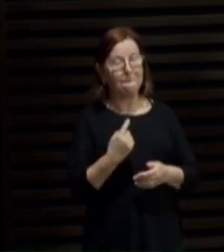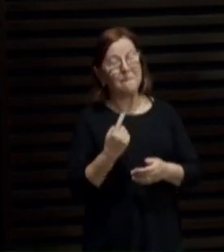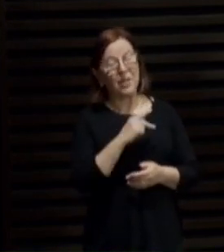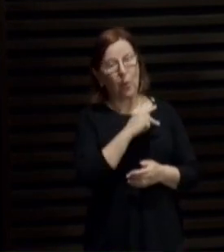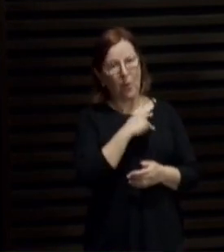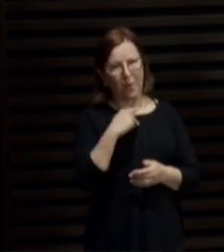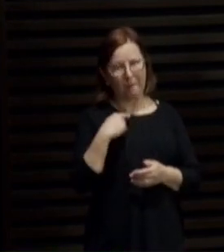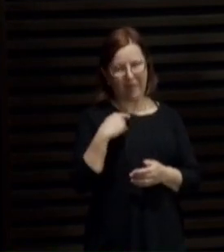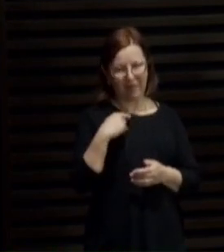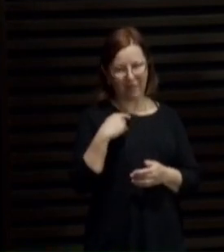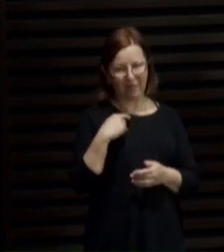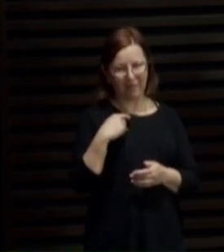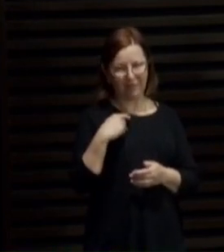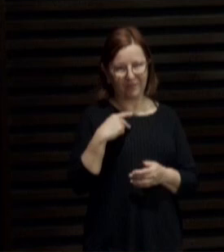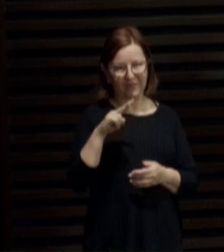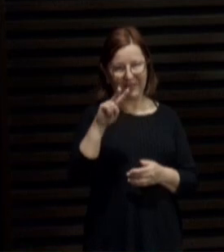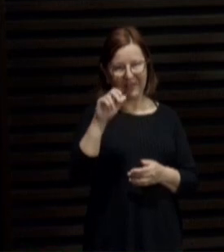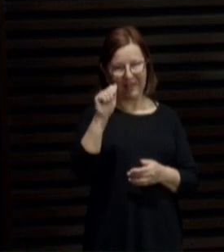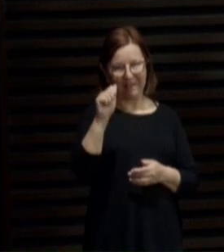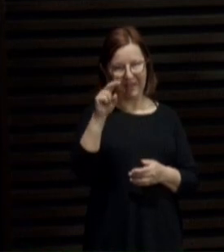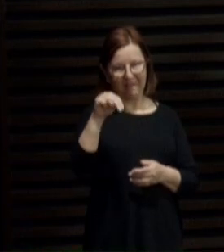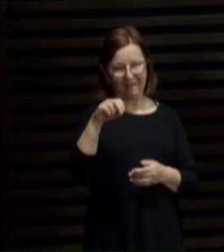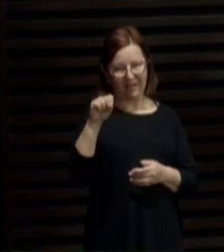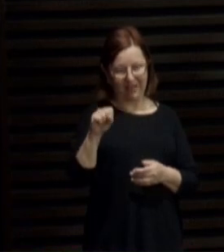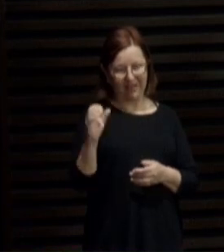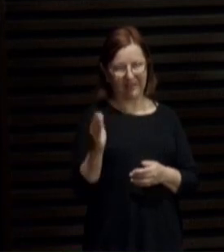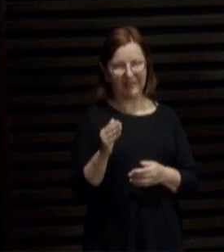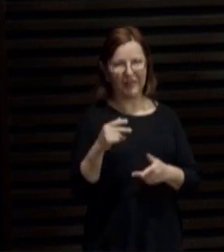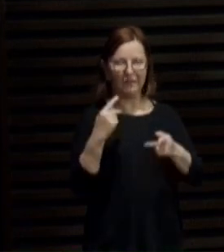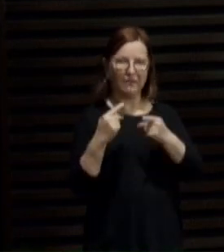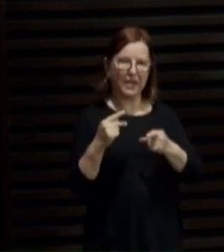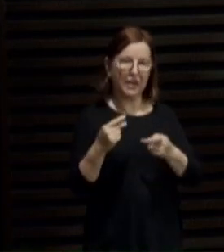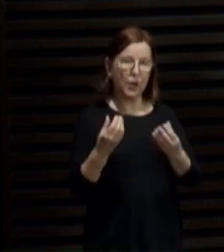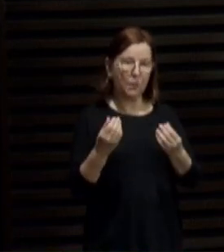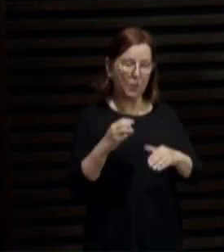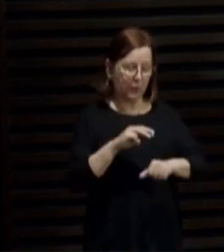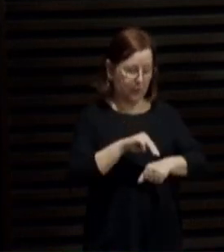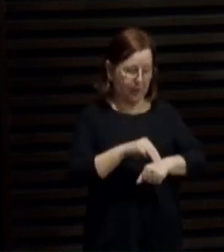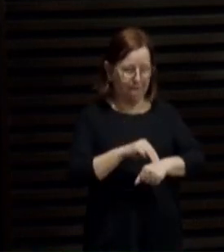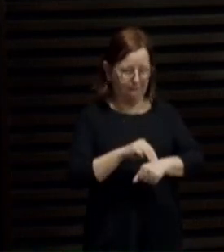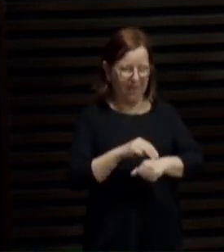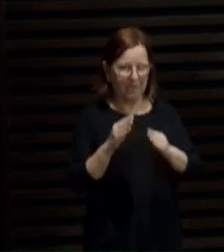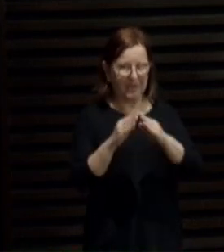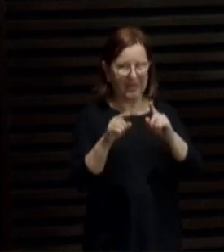muitos membros de igrejas são engomados e passados sem nunca terem sido